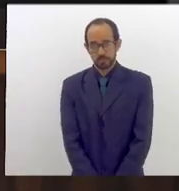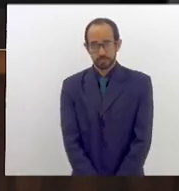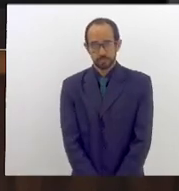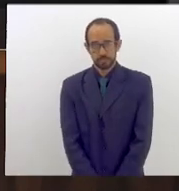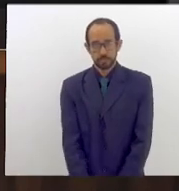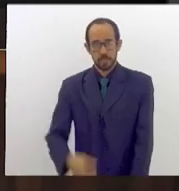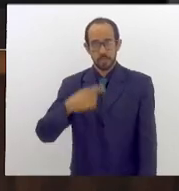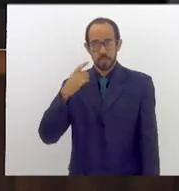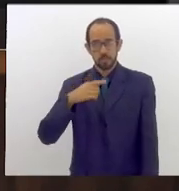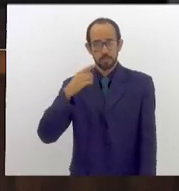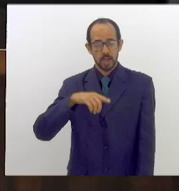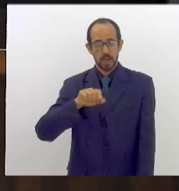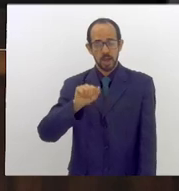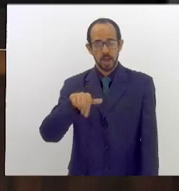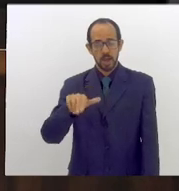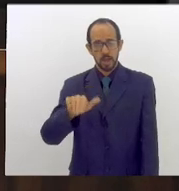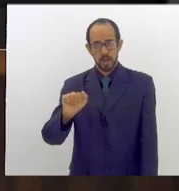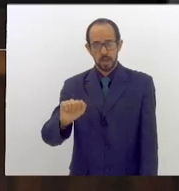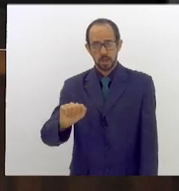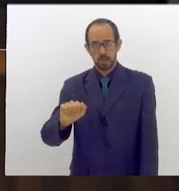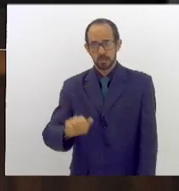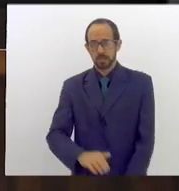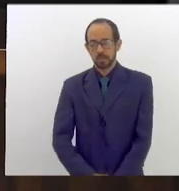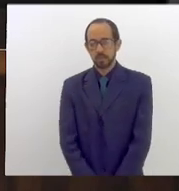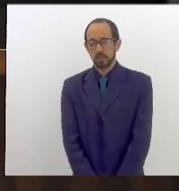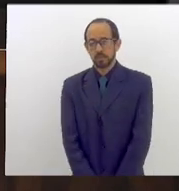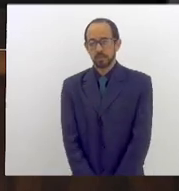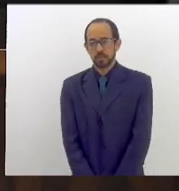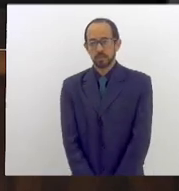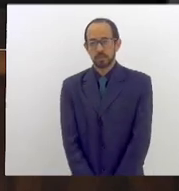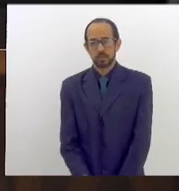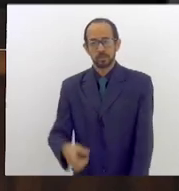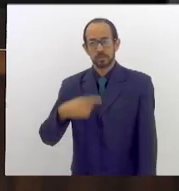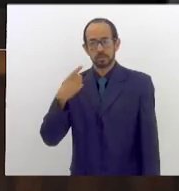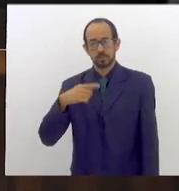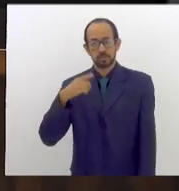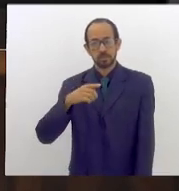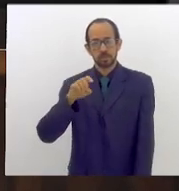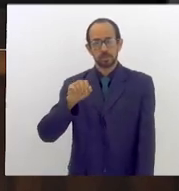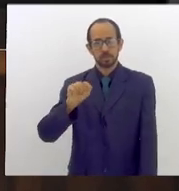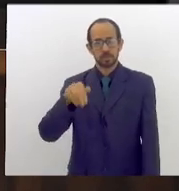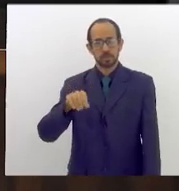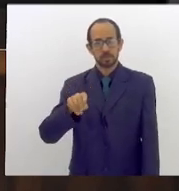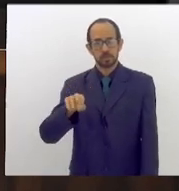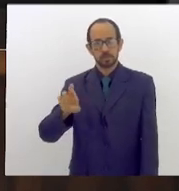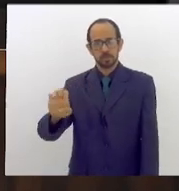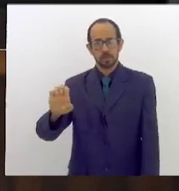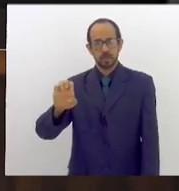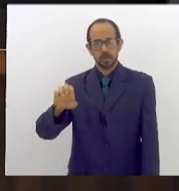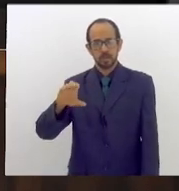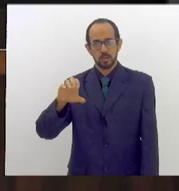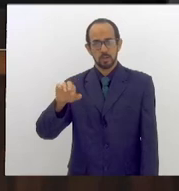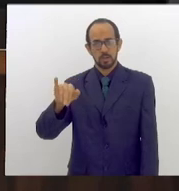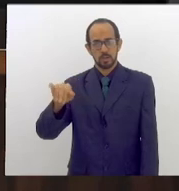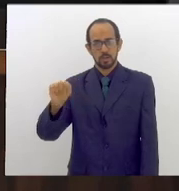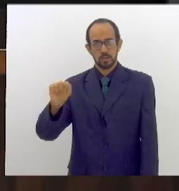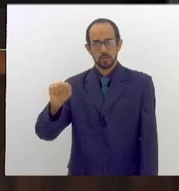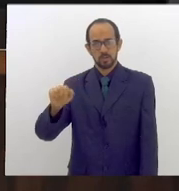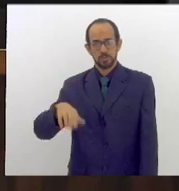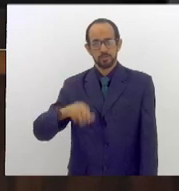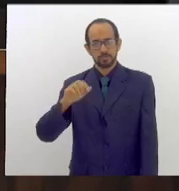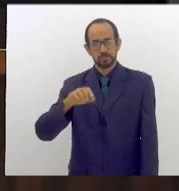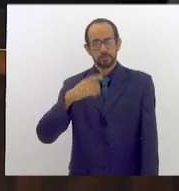deputada Alana Passos Deputado André Correia Deputado